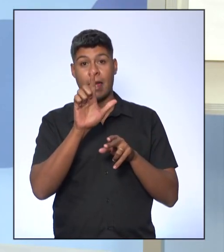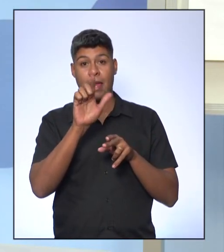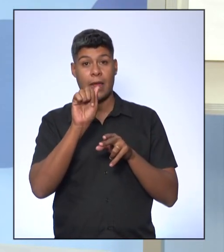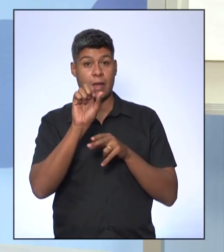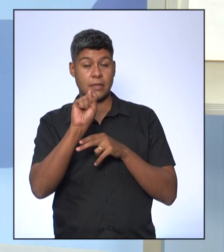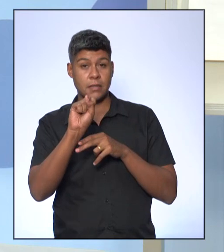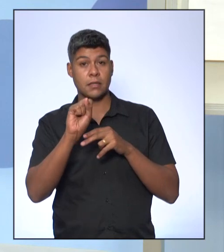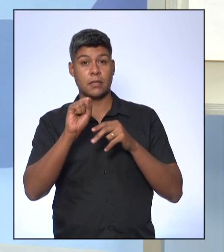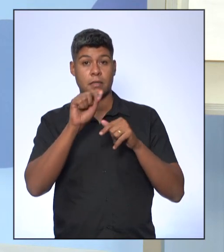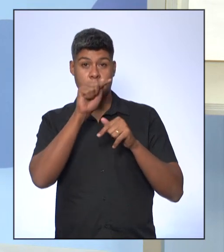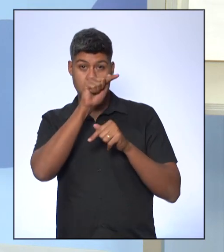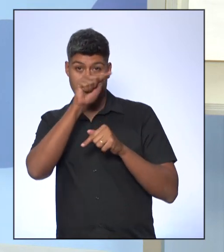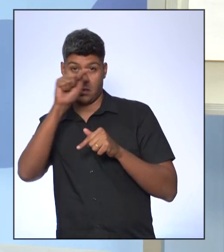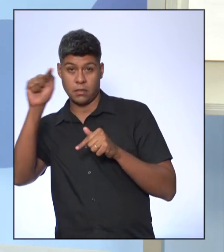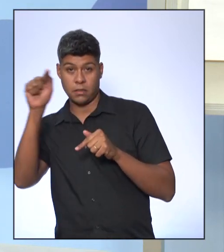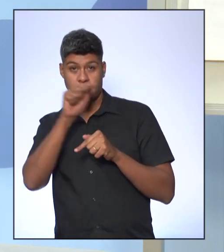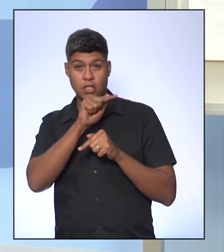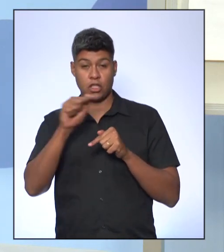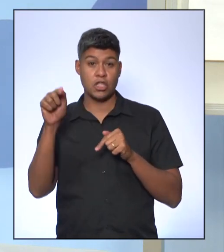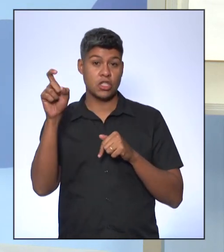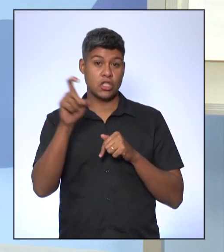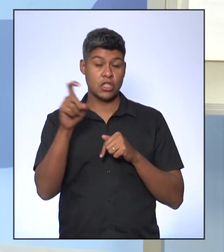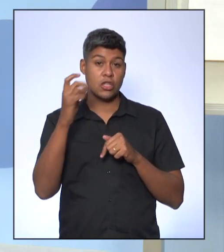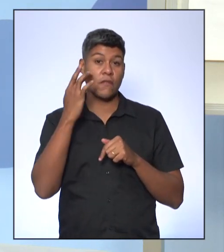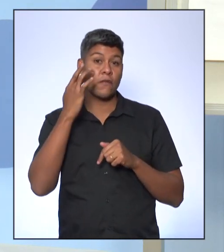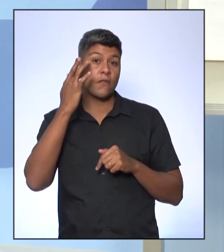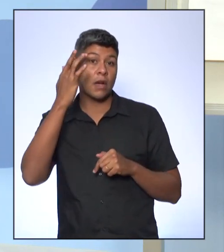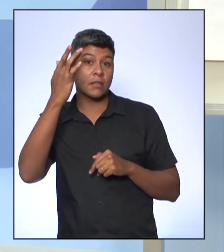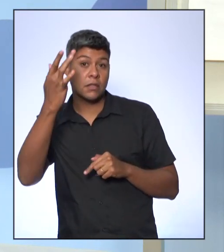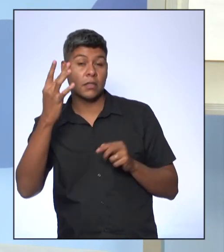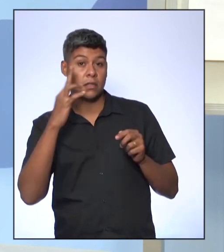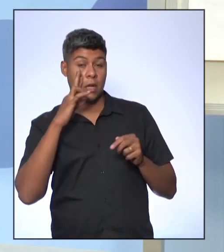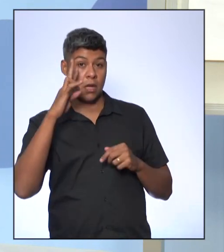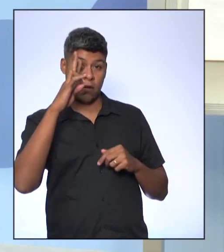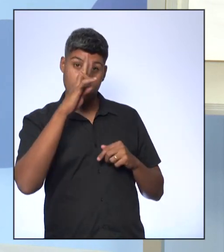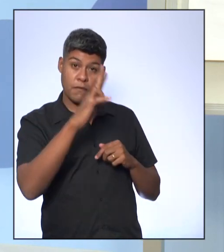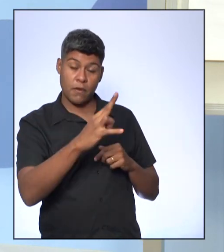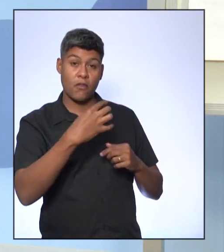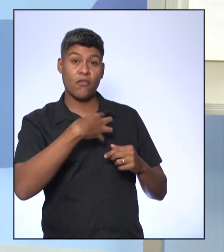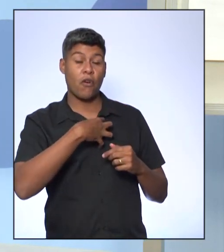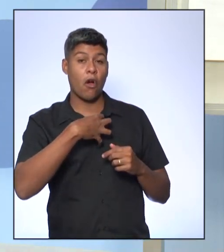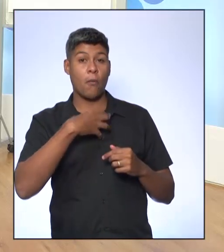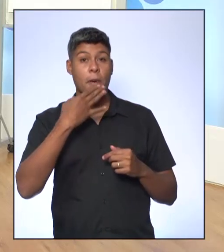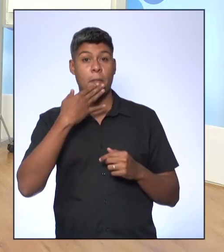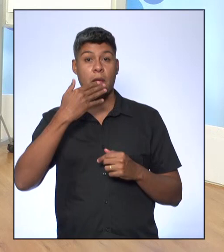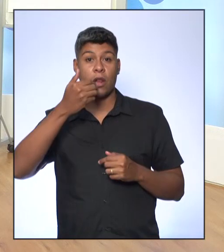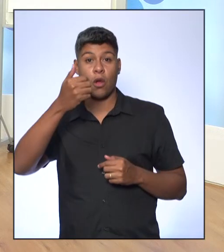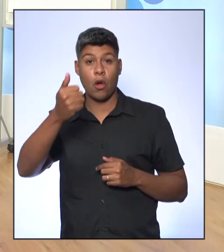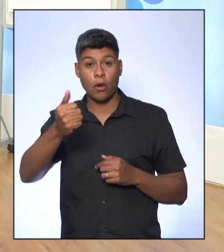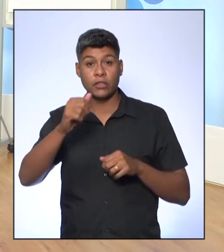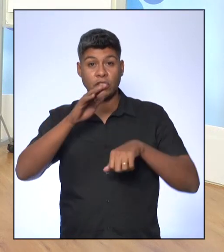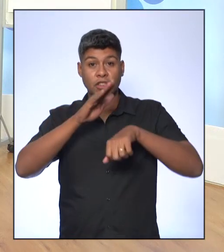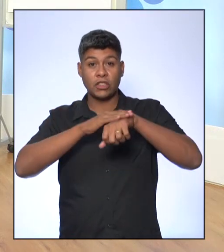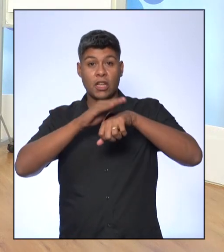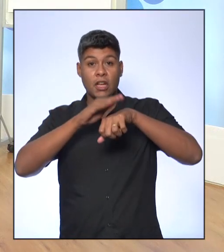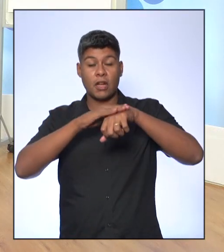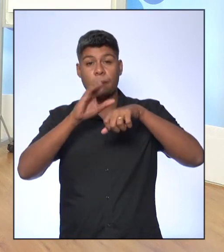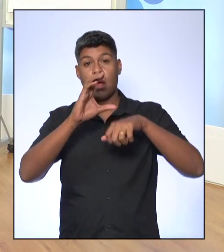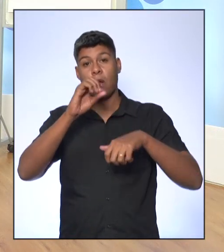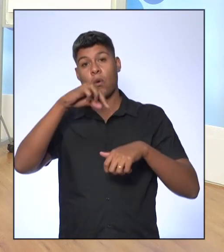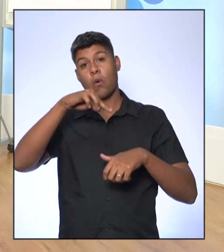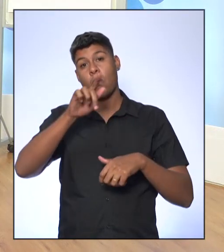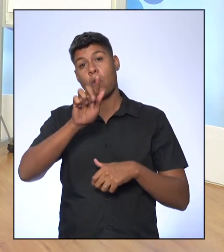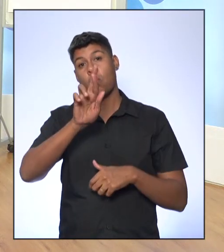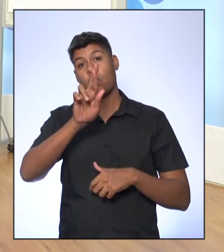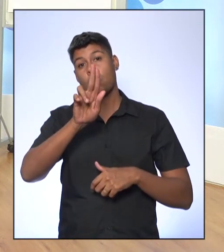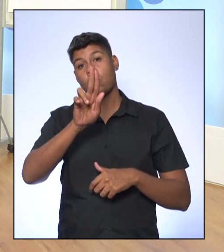de movimentar a letra X, né, Rafa? Para tentar facilitar e enxergar ele de uma forma melhor. Através de congruência, né? Isso. Então,